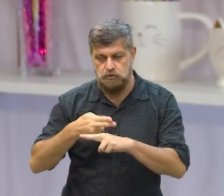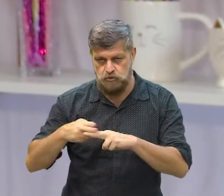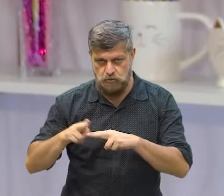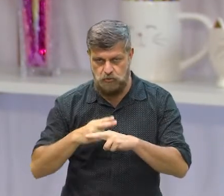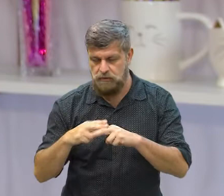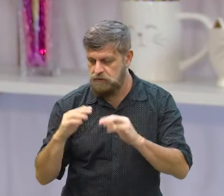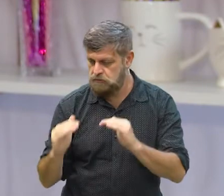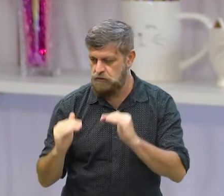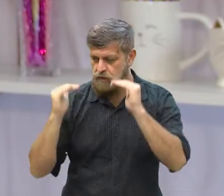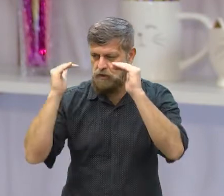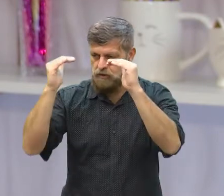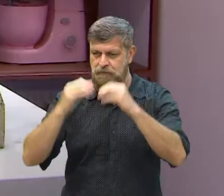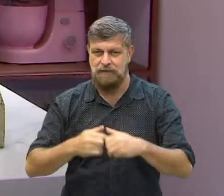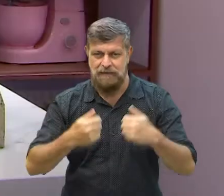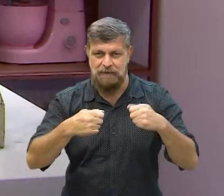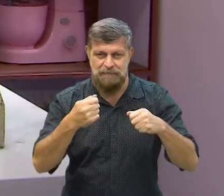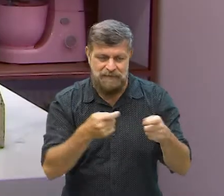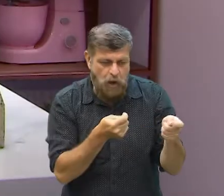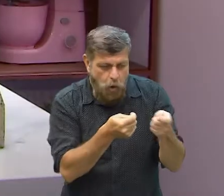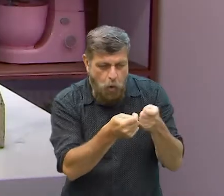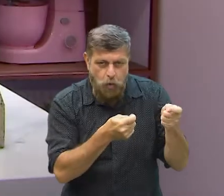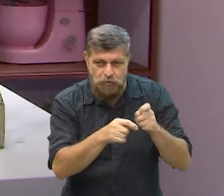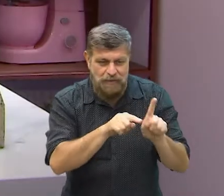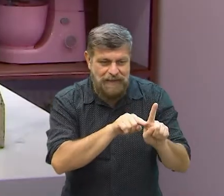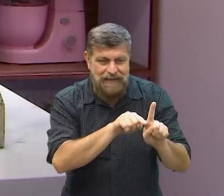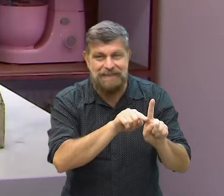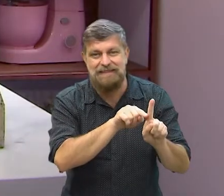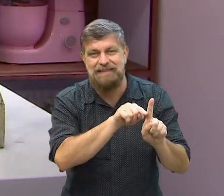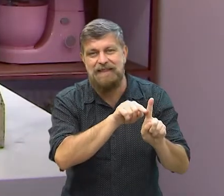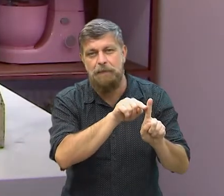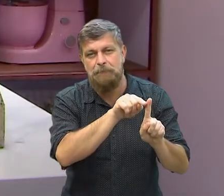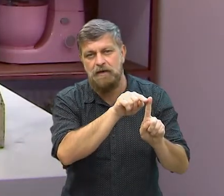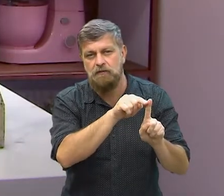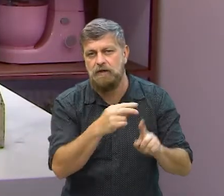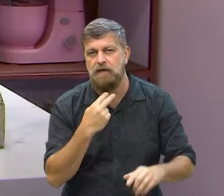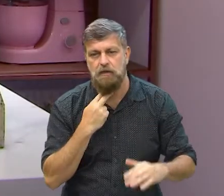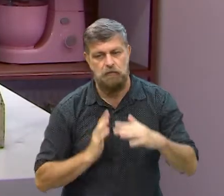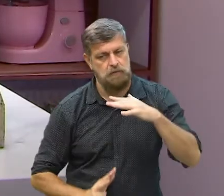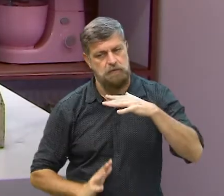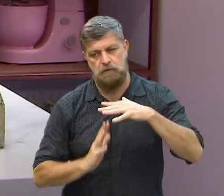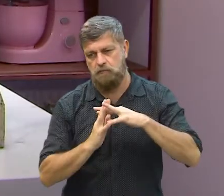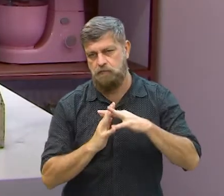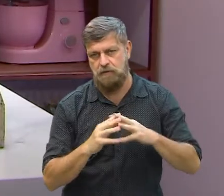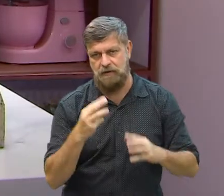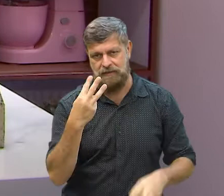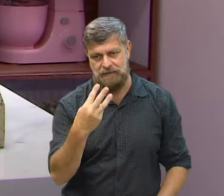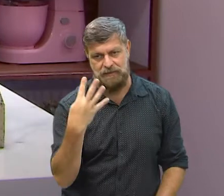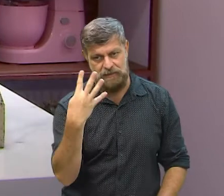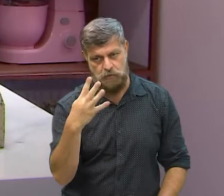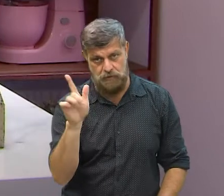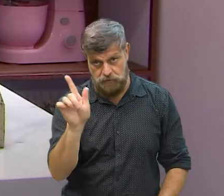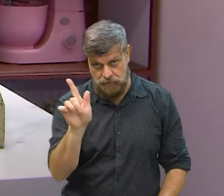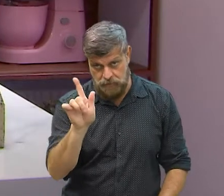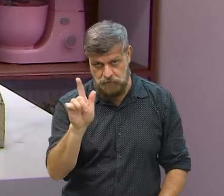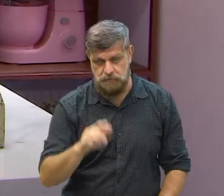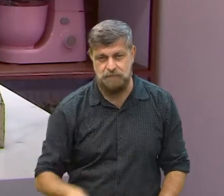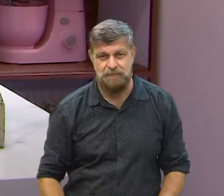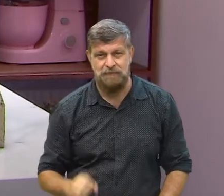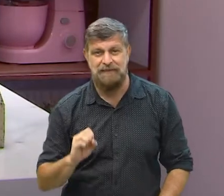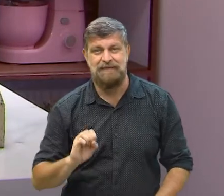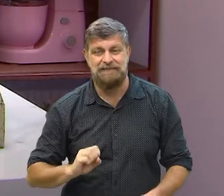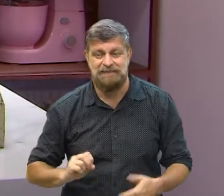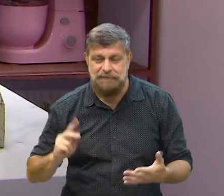sem precisar fazer o processo de temperagem. Não pode ultrapassar. Não pode. Não pode. E caso